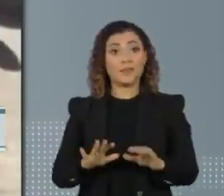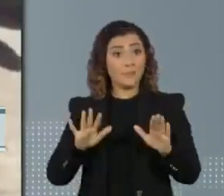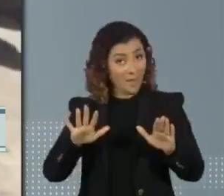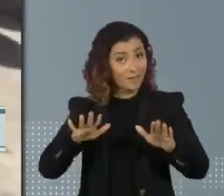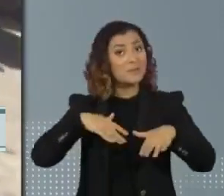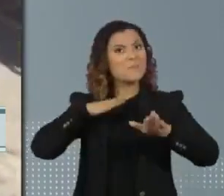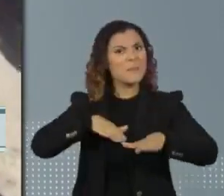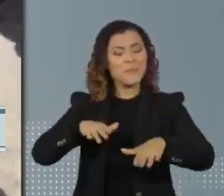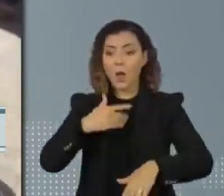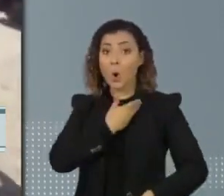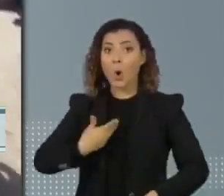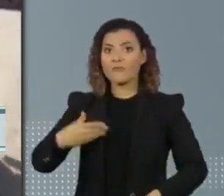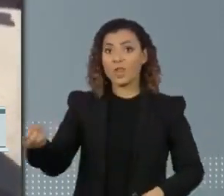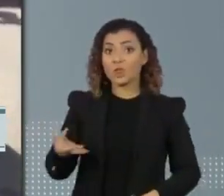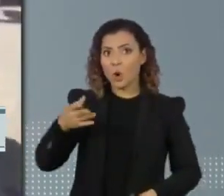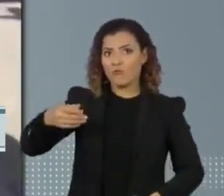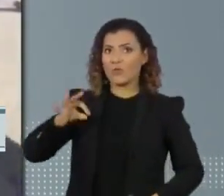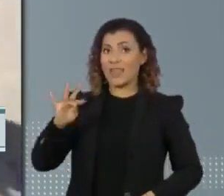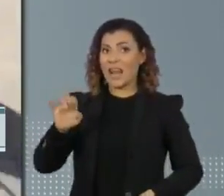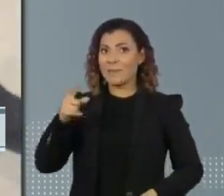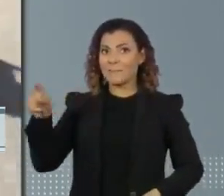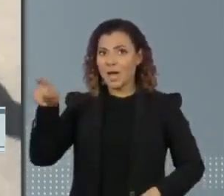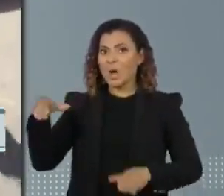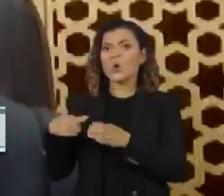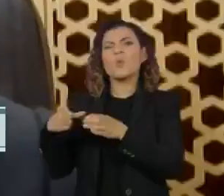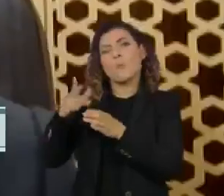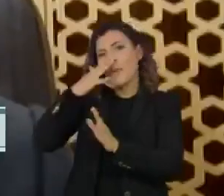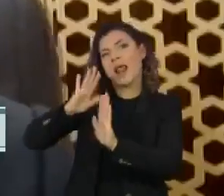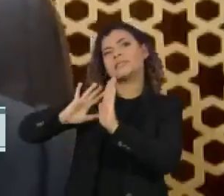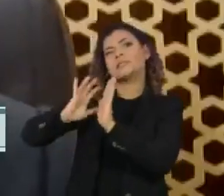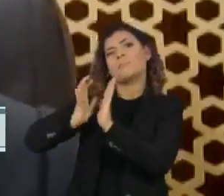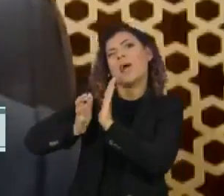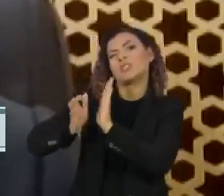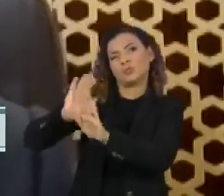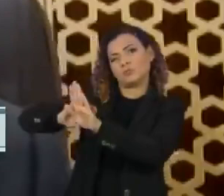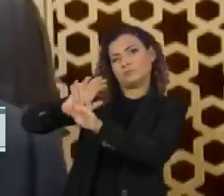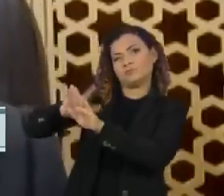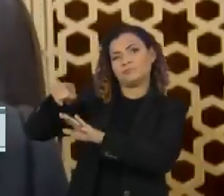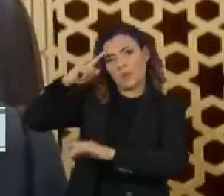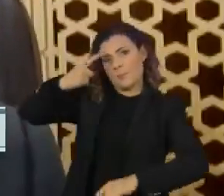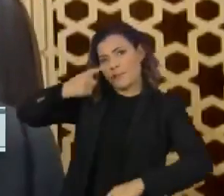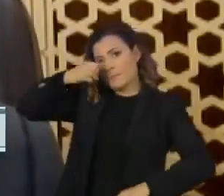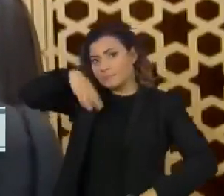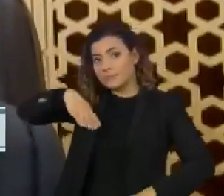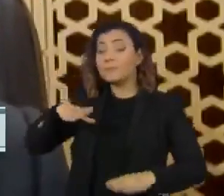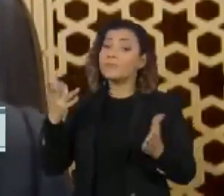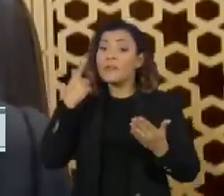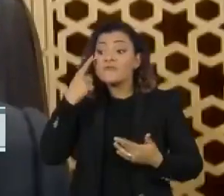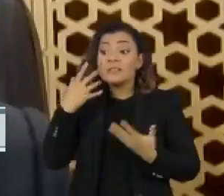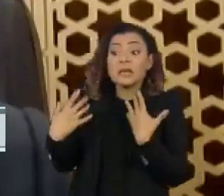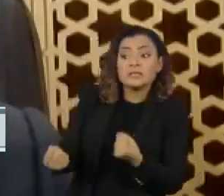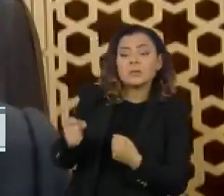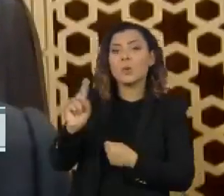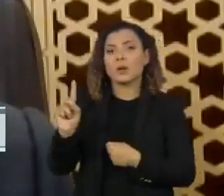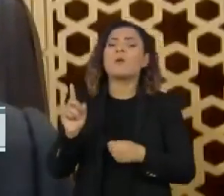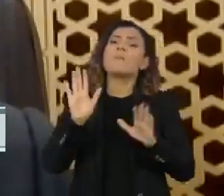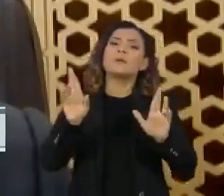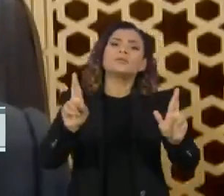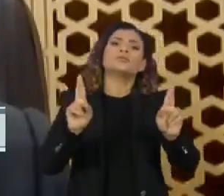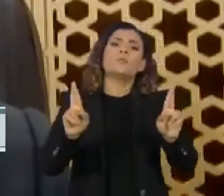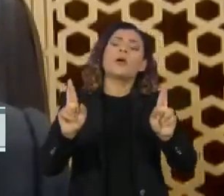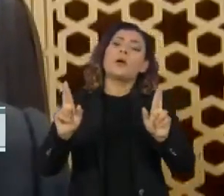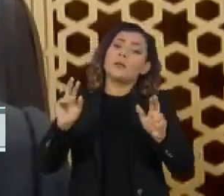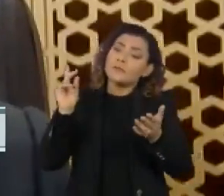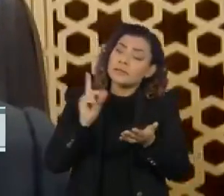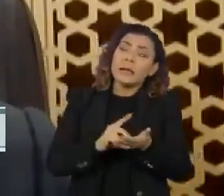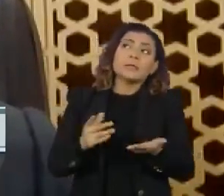atos do novo governo vão dizer se isso será respeitado. A gente espera as ações, nós não podemos